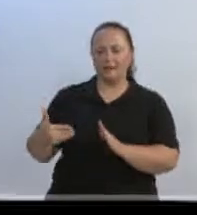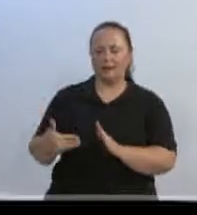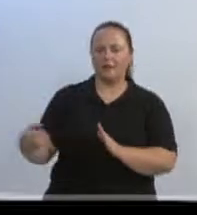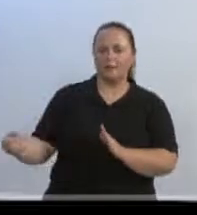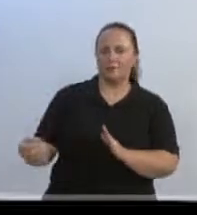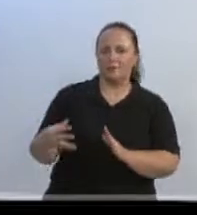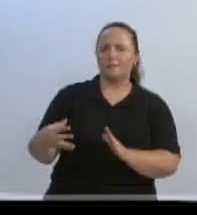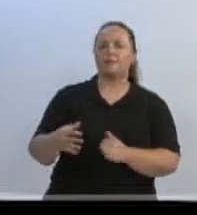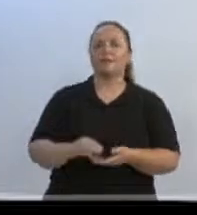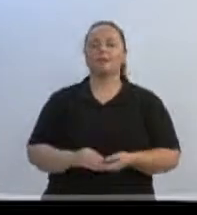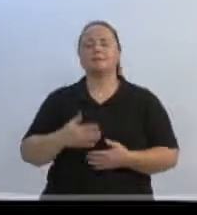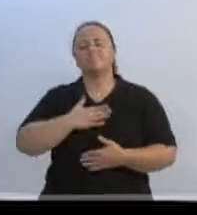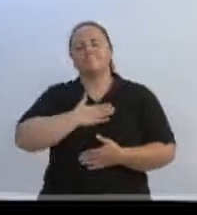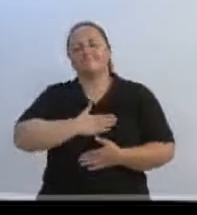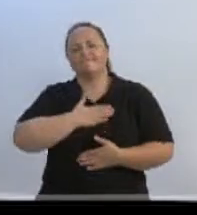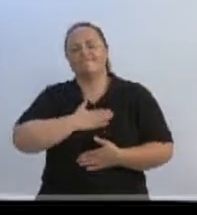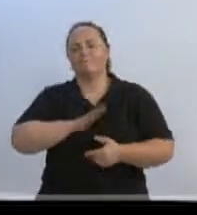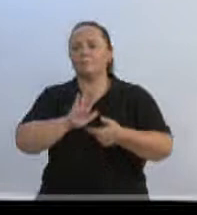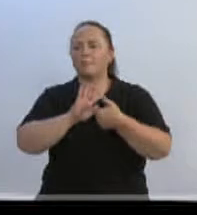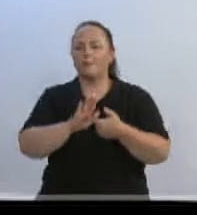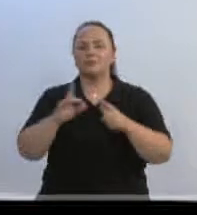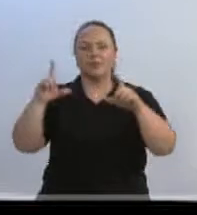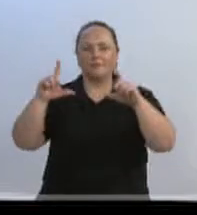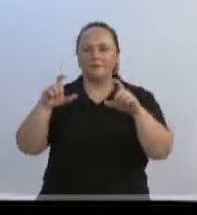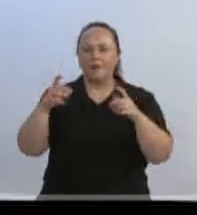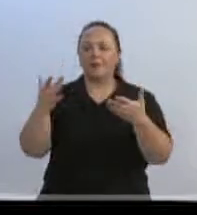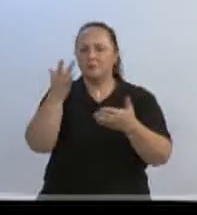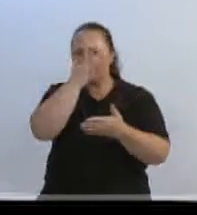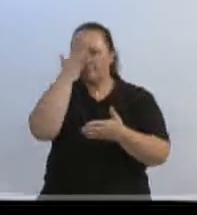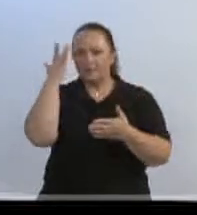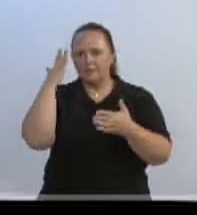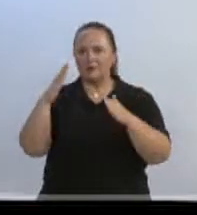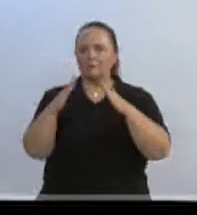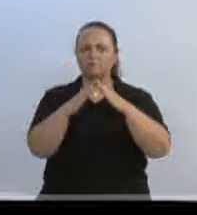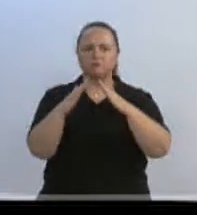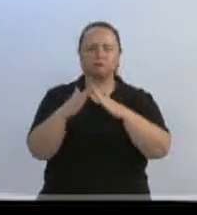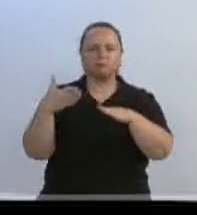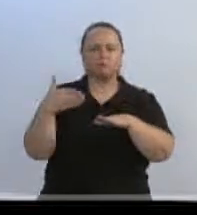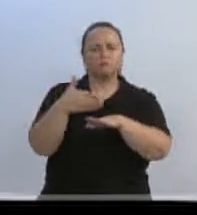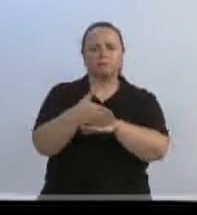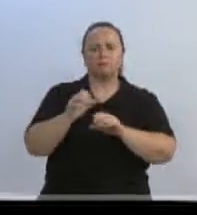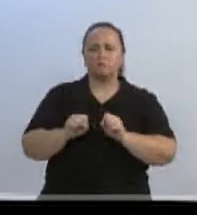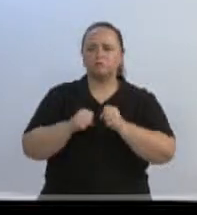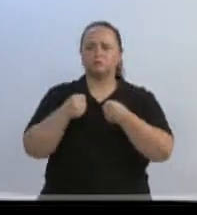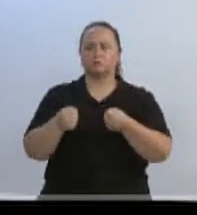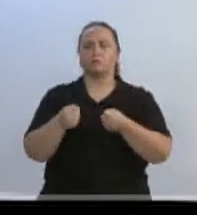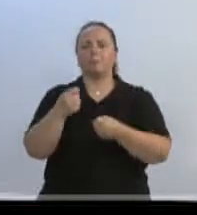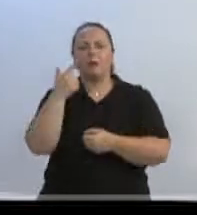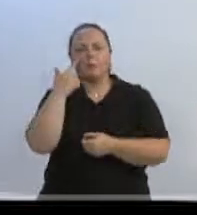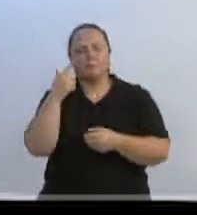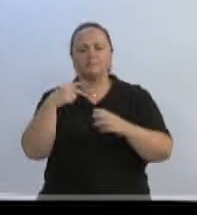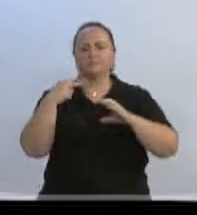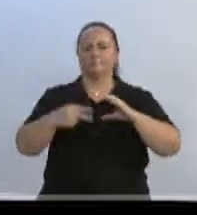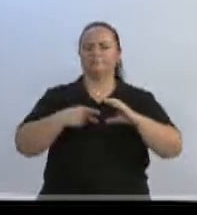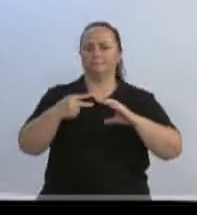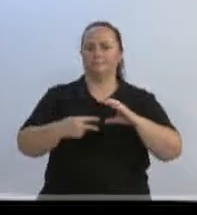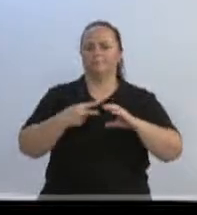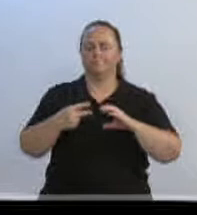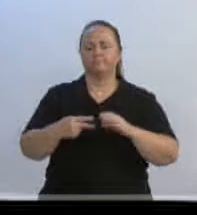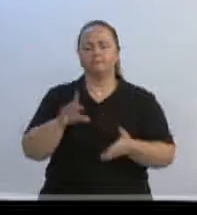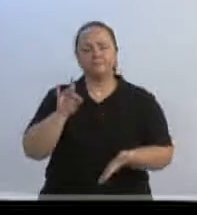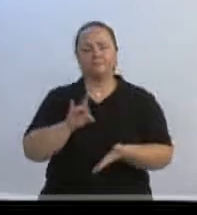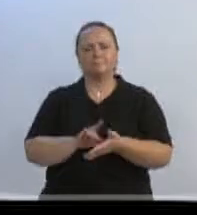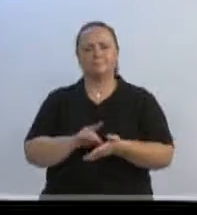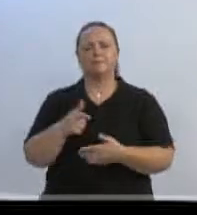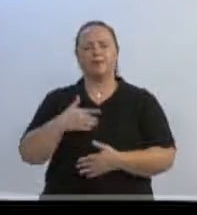por demonstrar essa foto até para prestigiar os moradores que se esforçaram em um dia de trabalho e vieram à câmara municipal esse é o